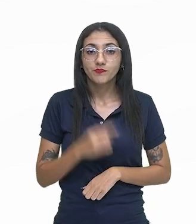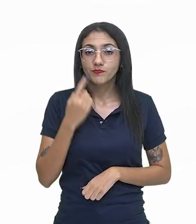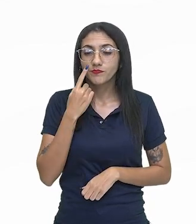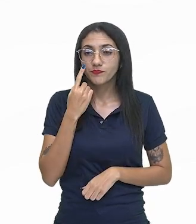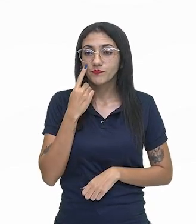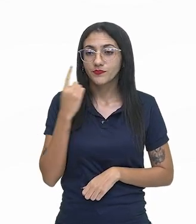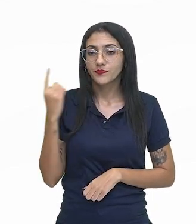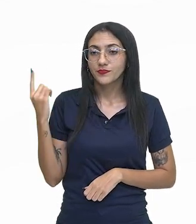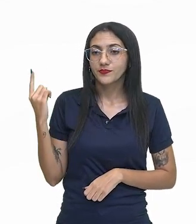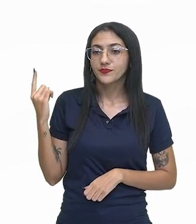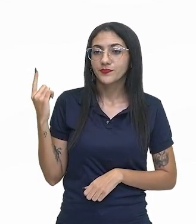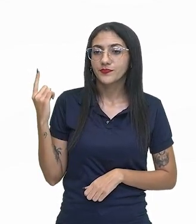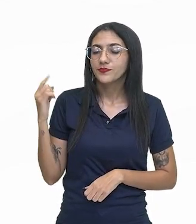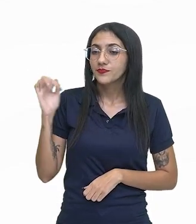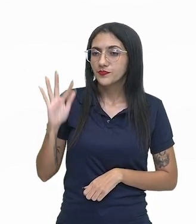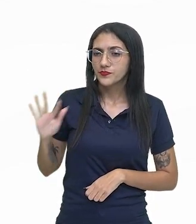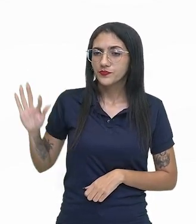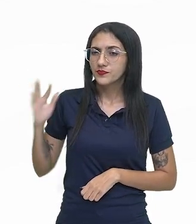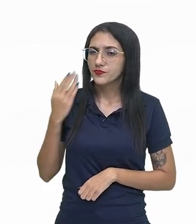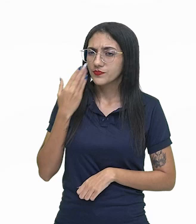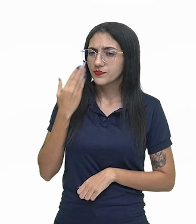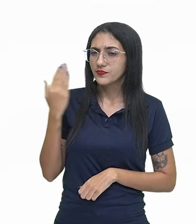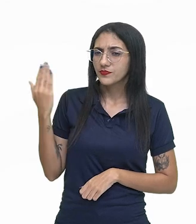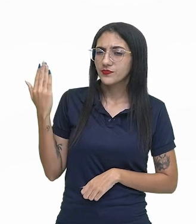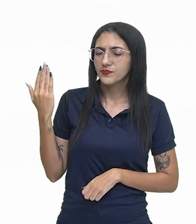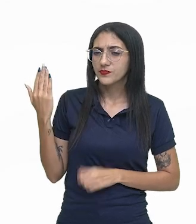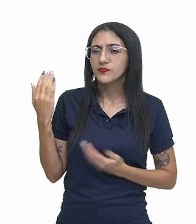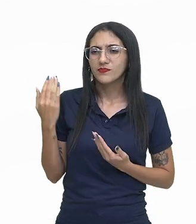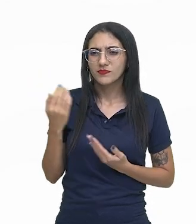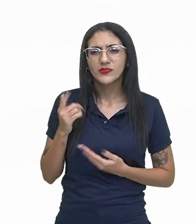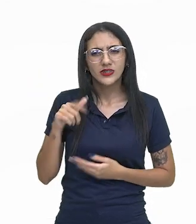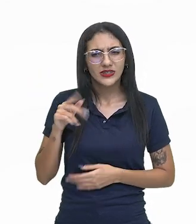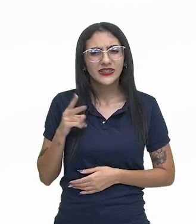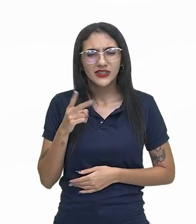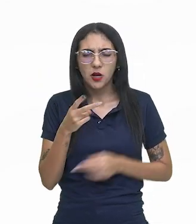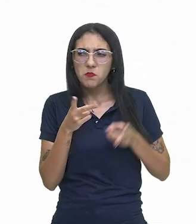tem essa imagem que está aparecendo aí, tem sido muito